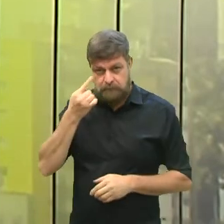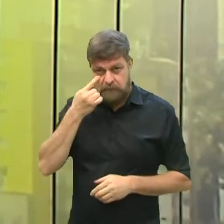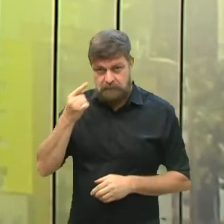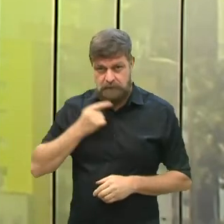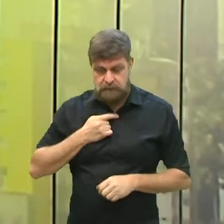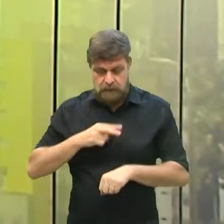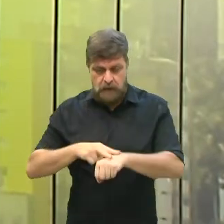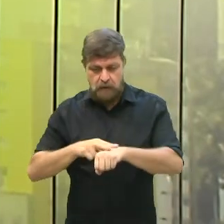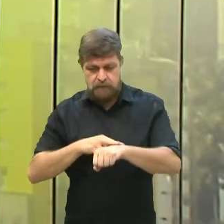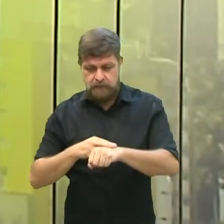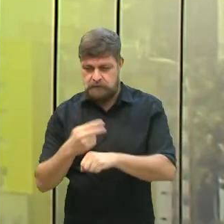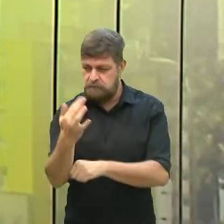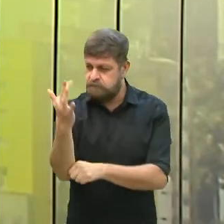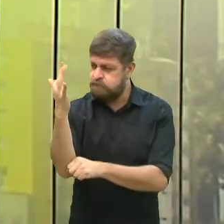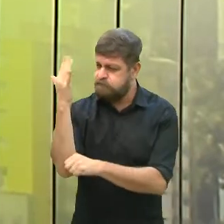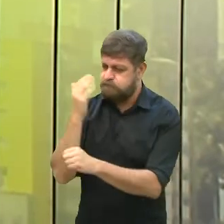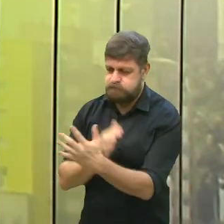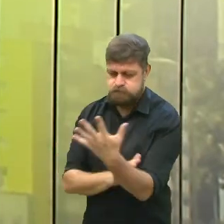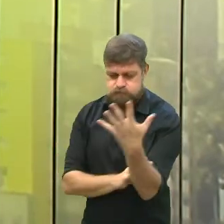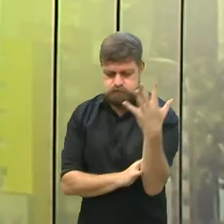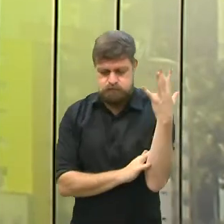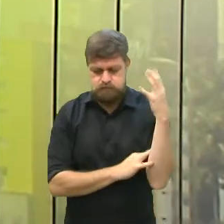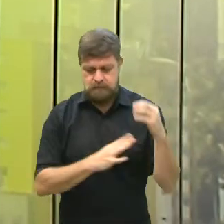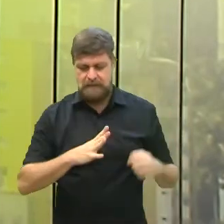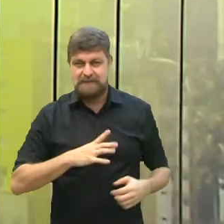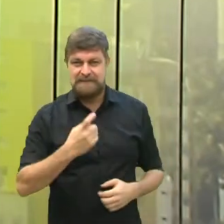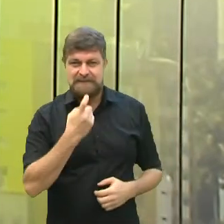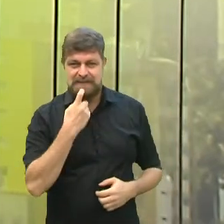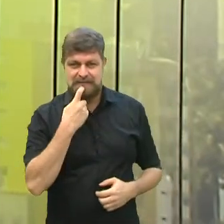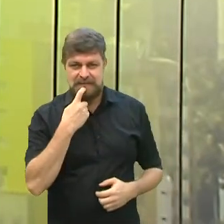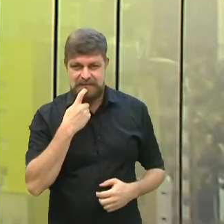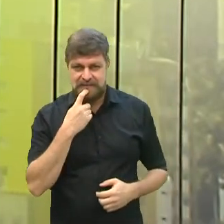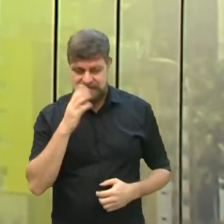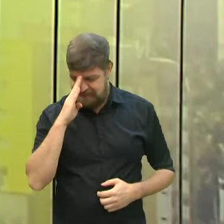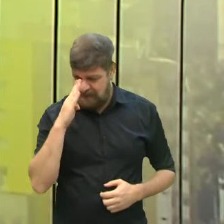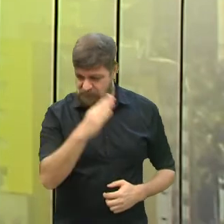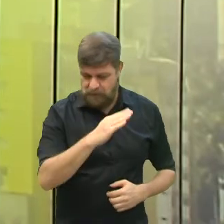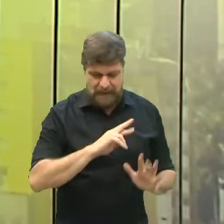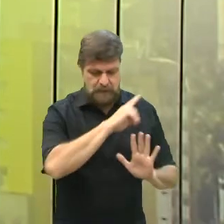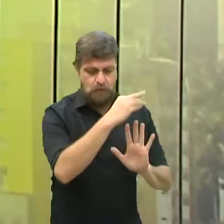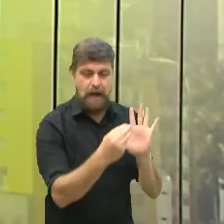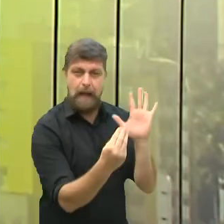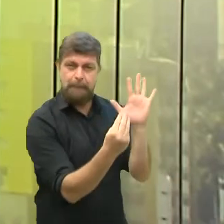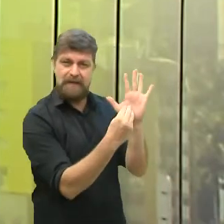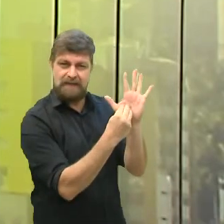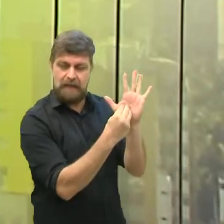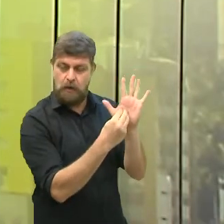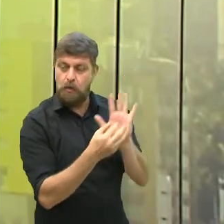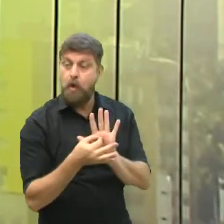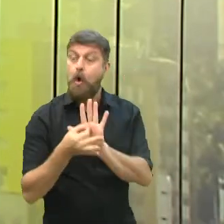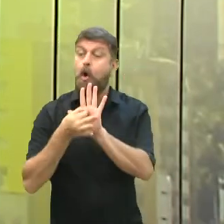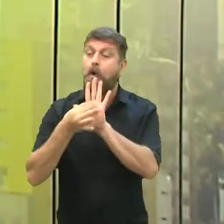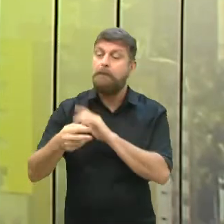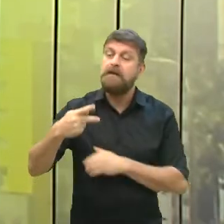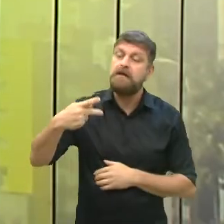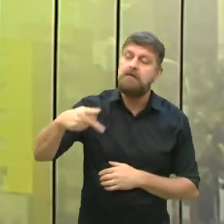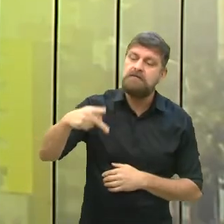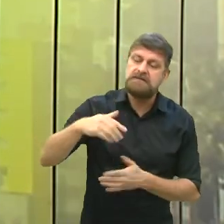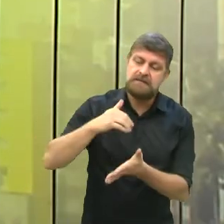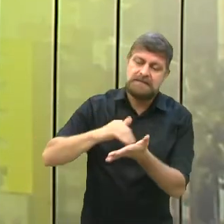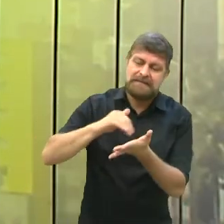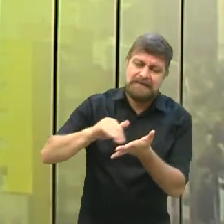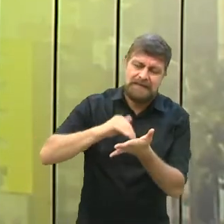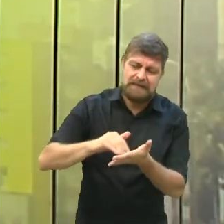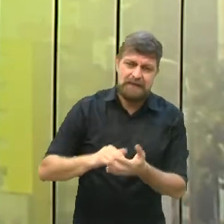do verde. Falando em cidade sustentável, especificamente do ponto de vista ambiental, na sua opinião, enquanto secretário, esse momento